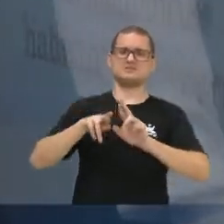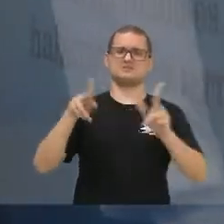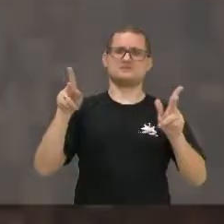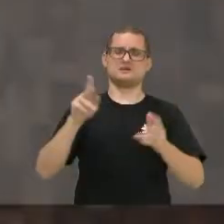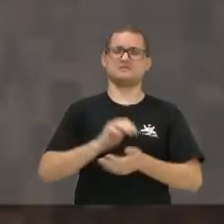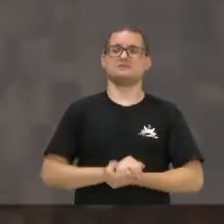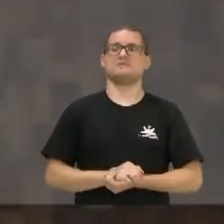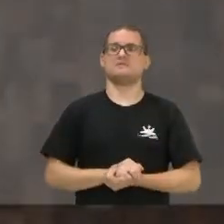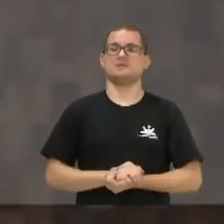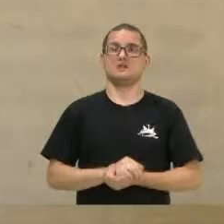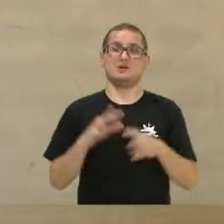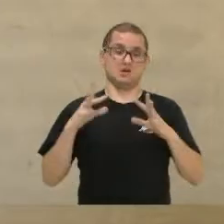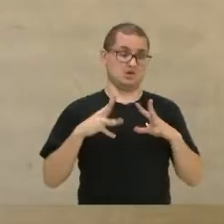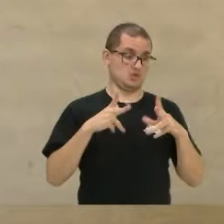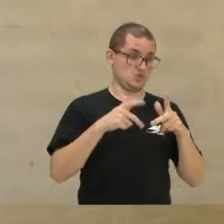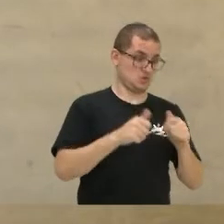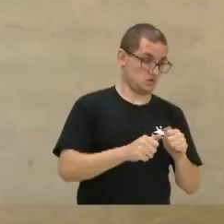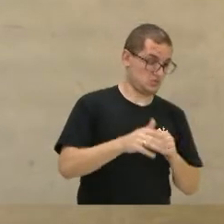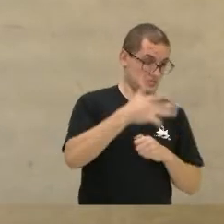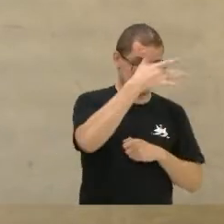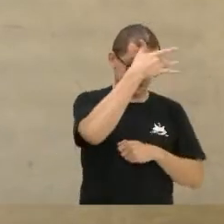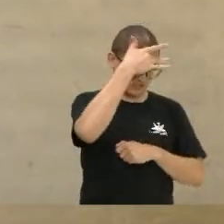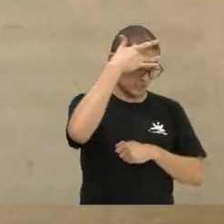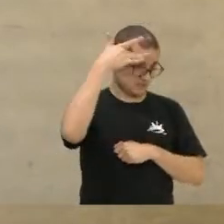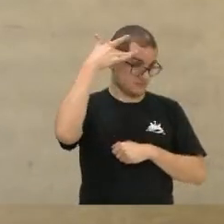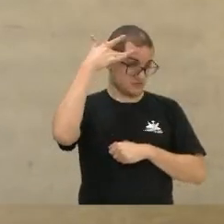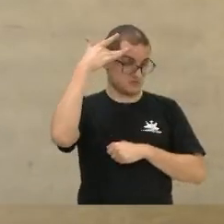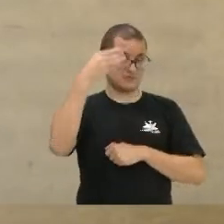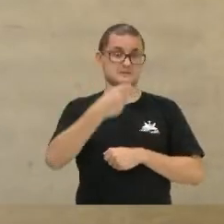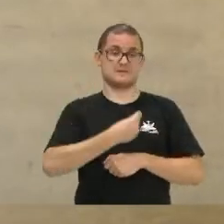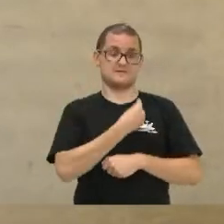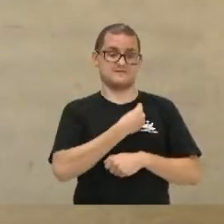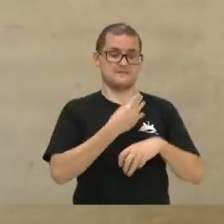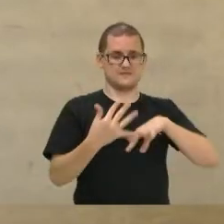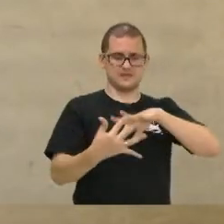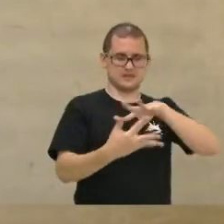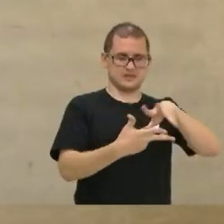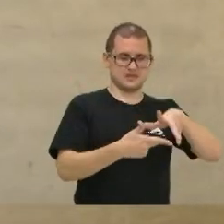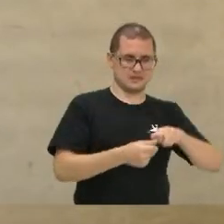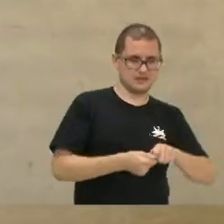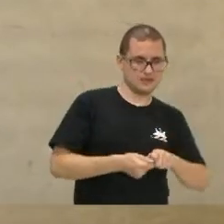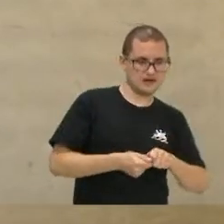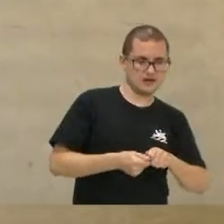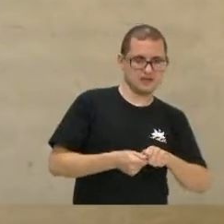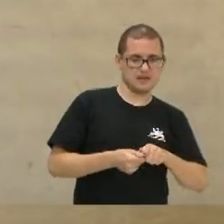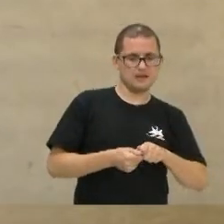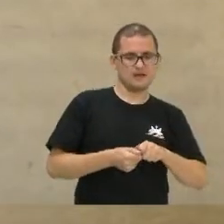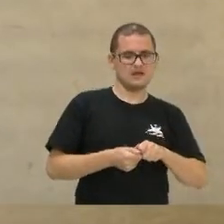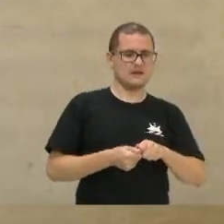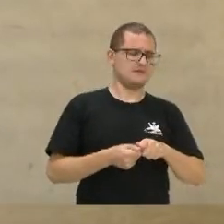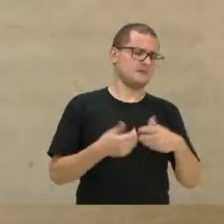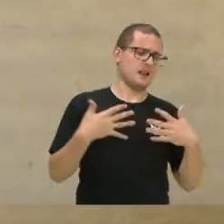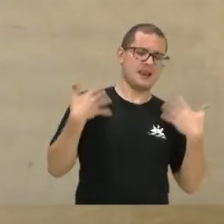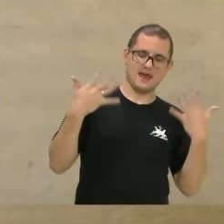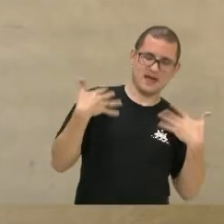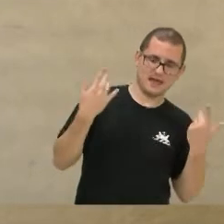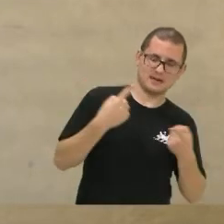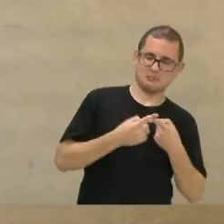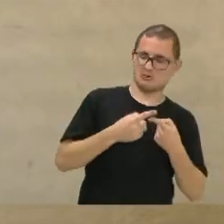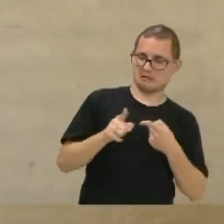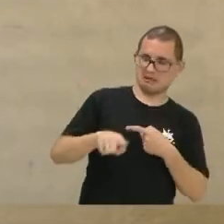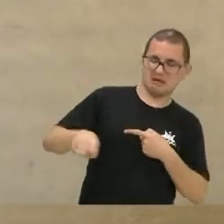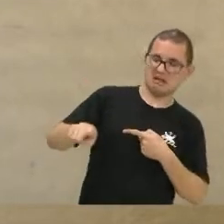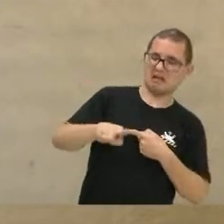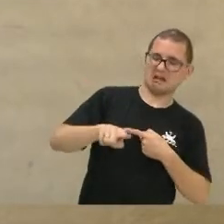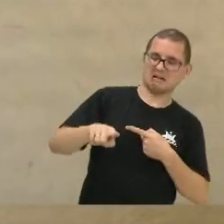e os habitantes da terra se rejubilam com isso alegram-se e trocaram presentes pois esses